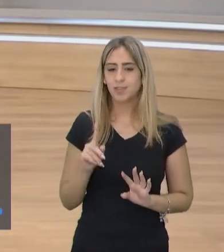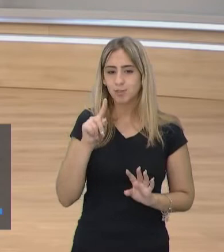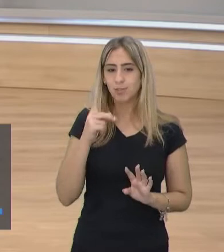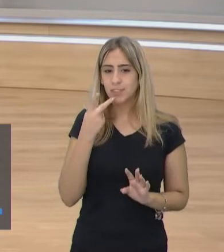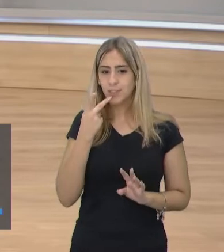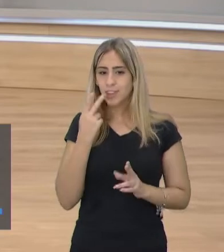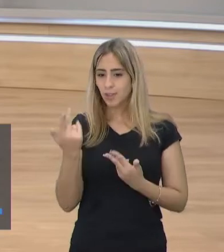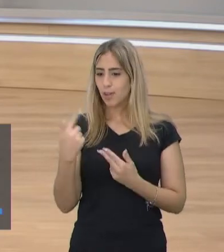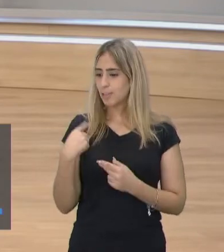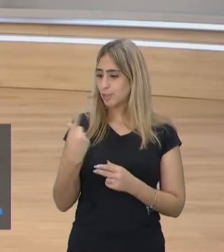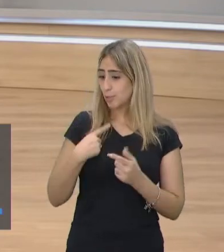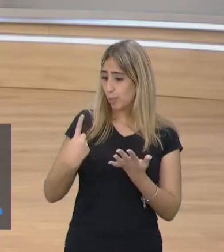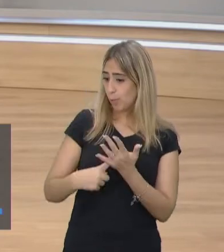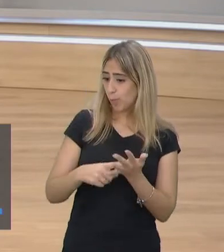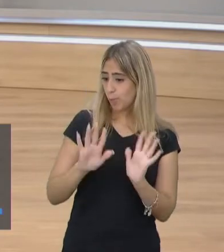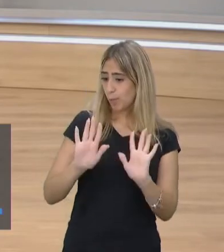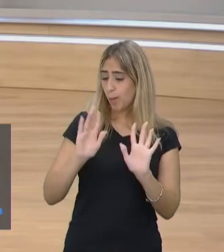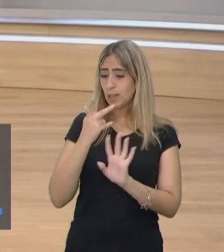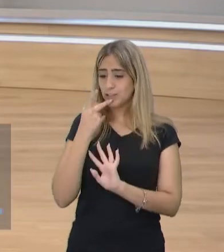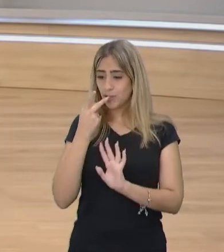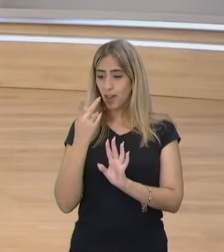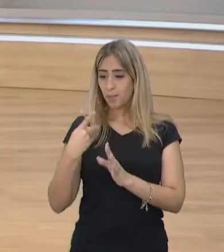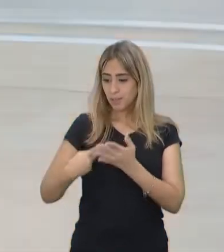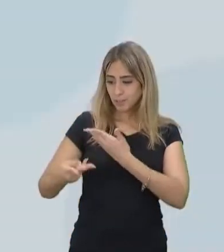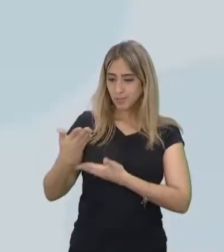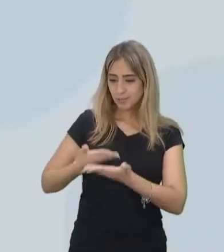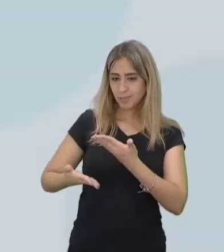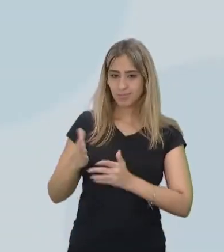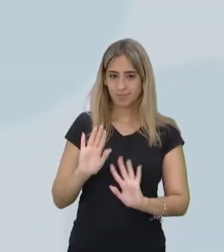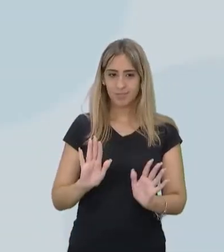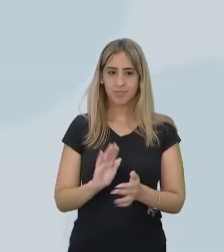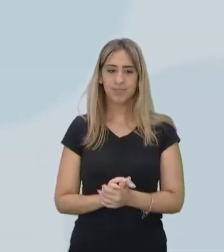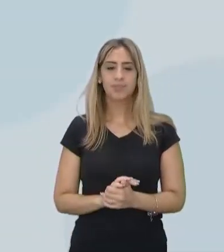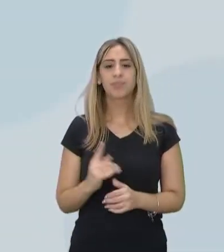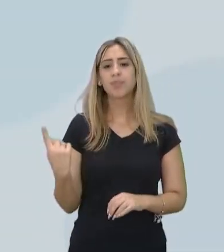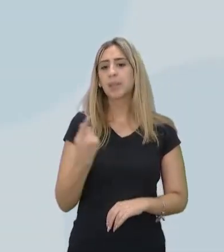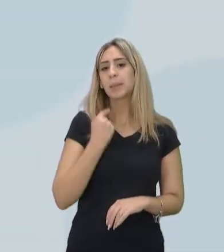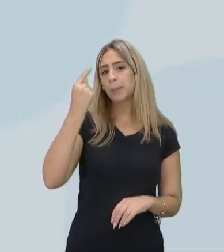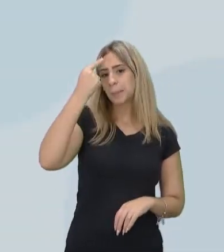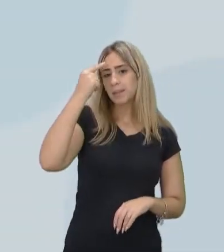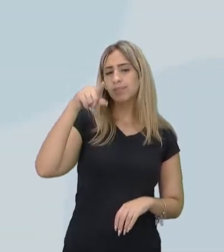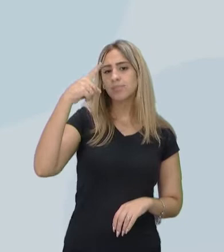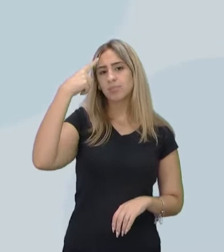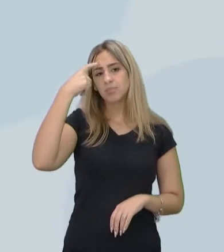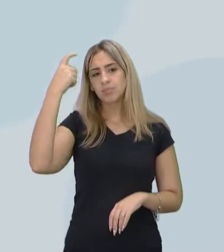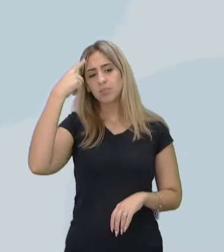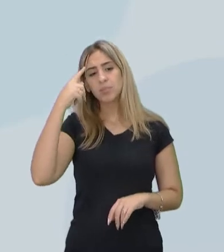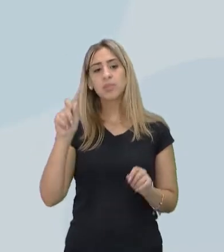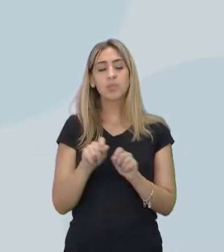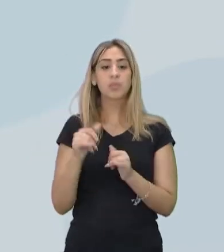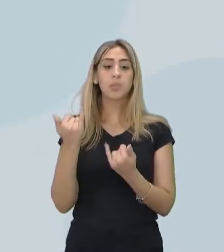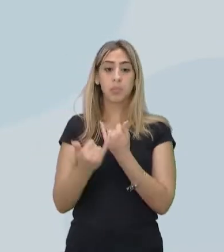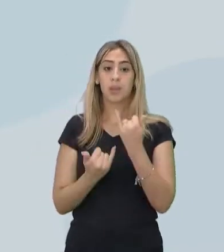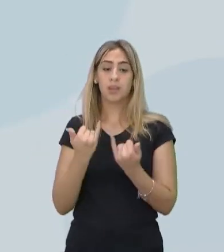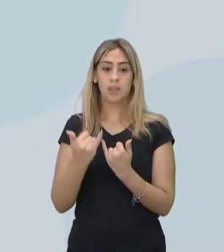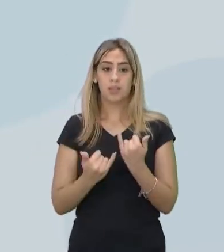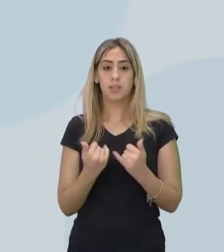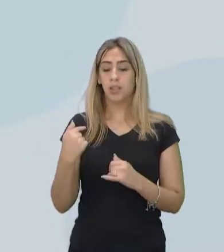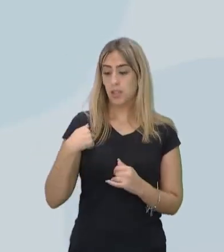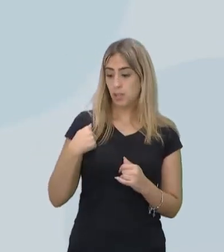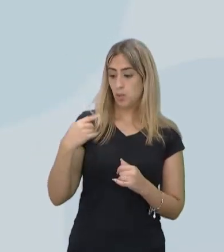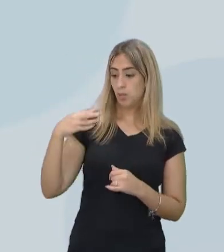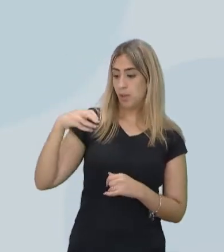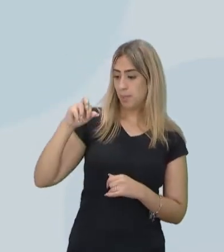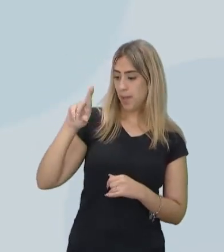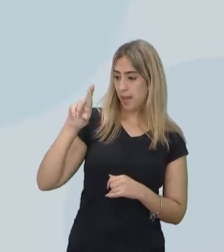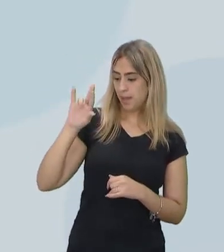tinha combinado aí. Vamos lá, olha só. Gente, e aí... Pensando nessas ideias, a gente vai fazer uma brincadeira aqui, Mara, eu e você. Certo.